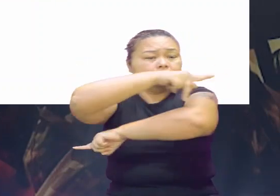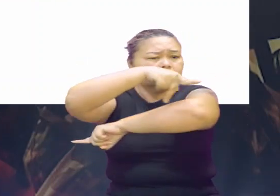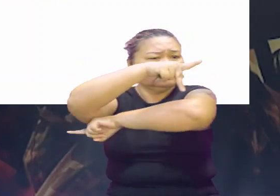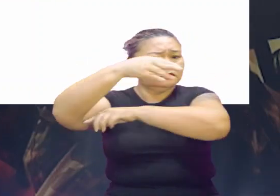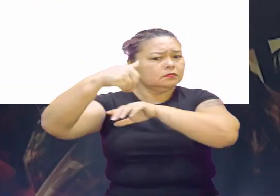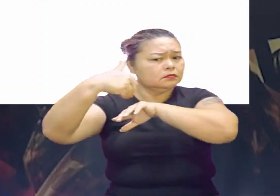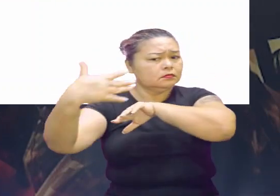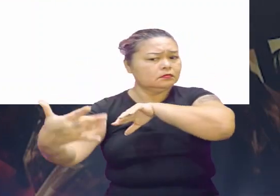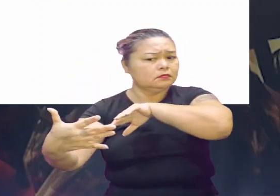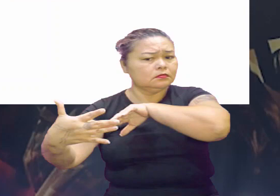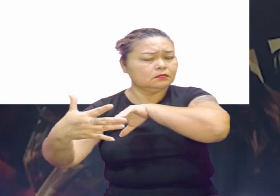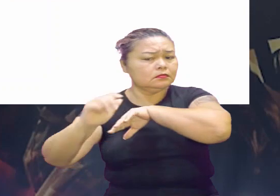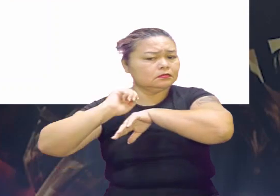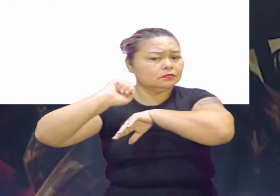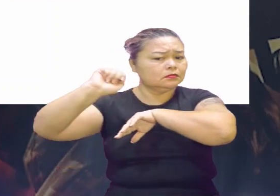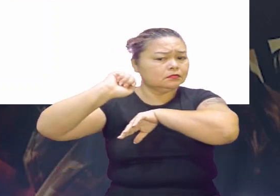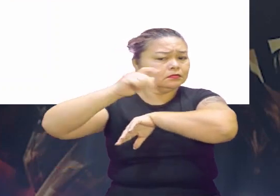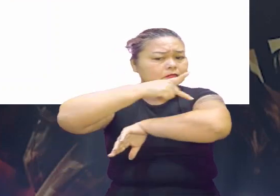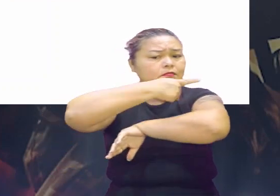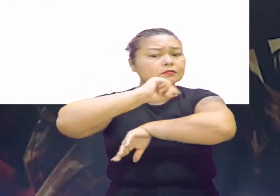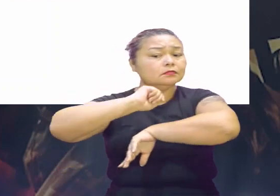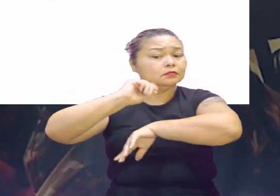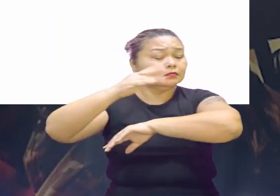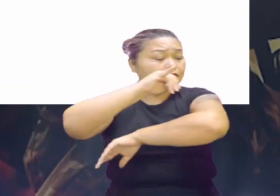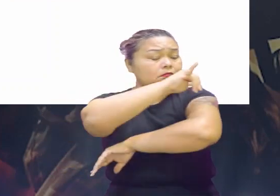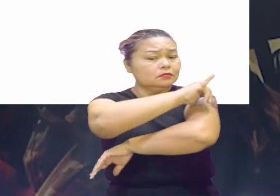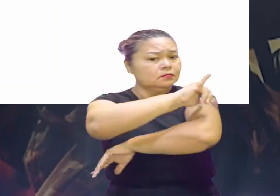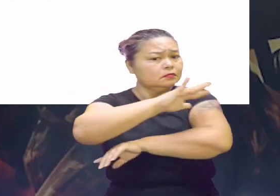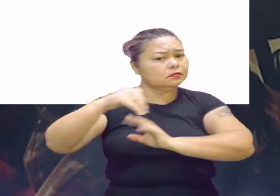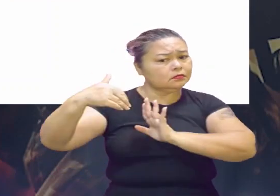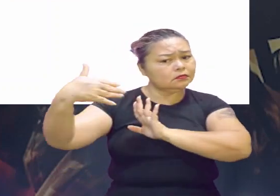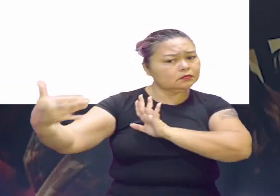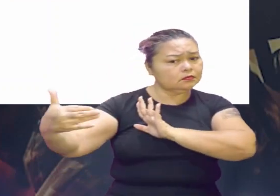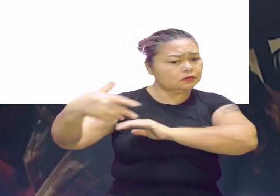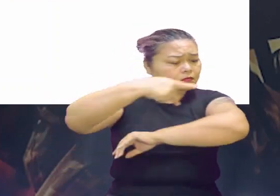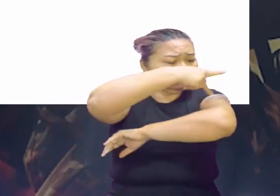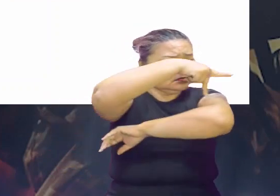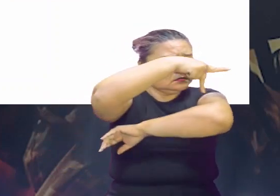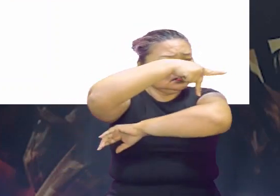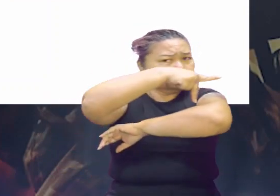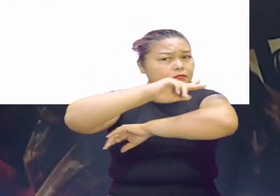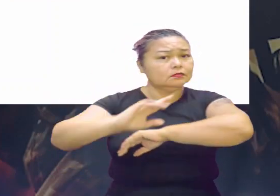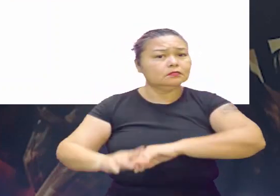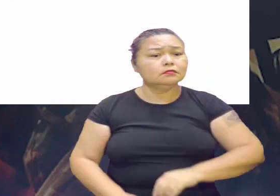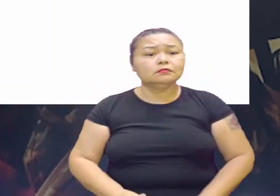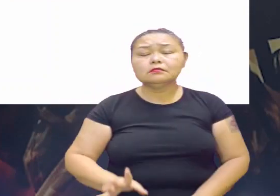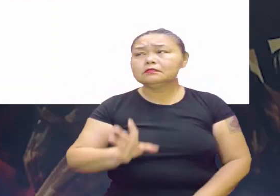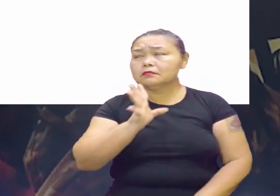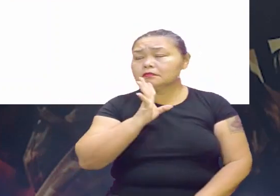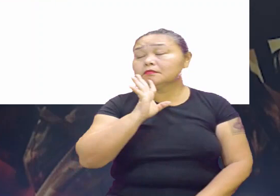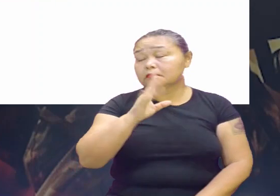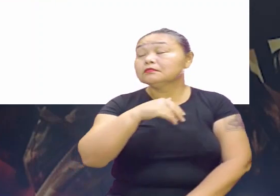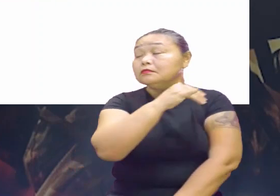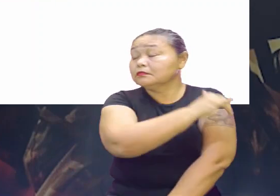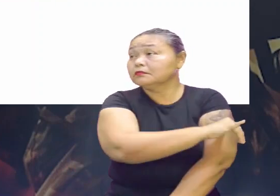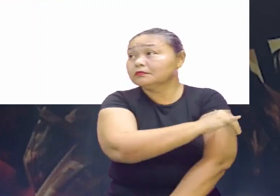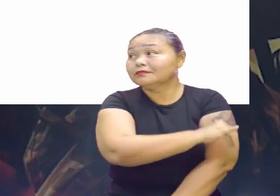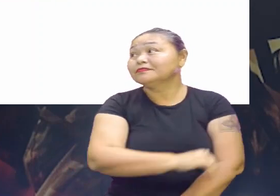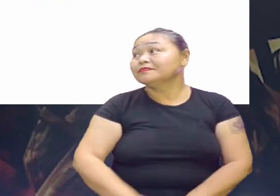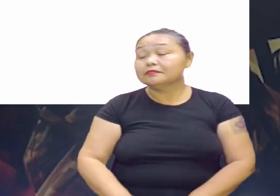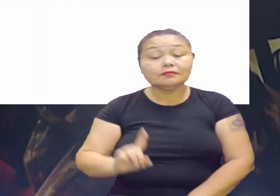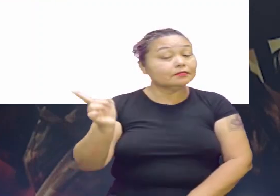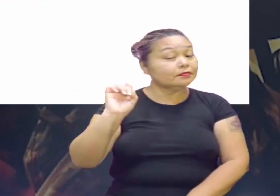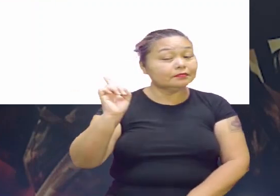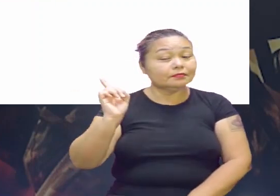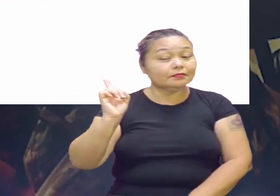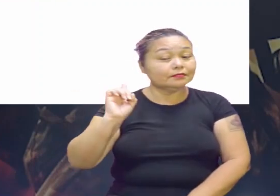bem do lado da Praça Tiradentes, do Rio de Janeiro. Bem do lado. Tu conhece o Rio, né, Adelina? Carioca?